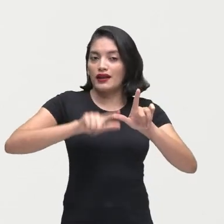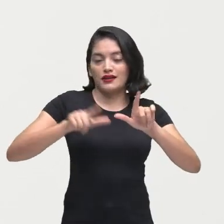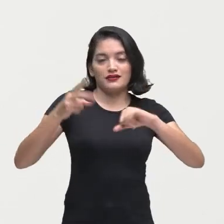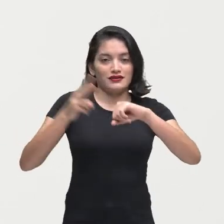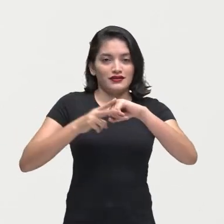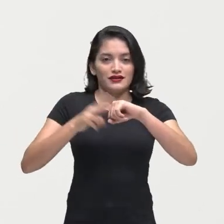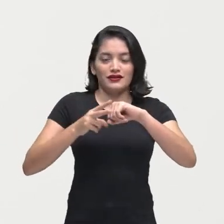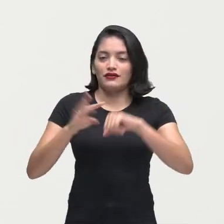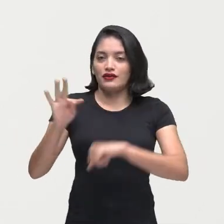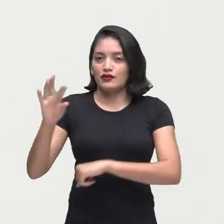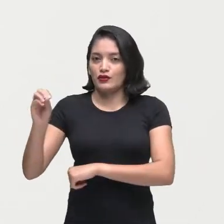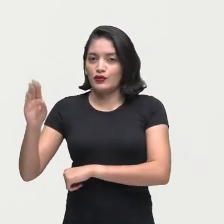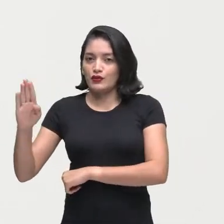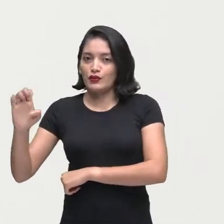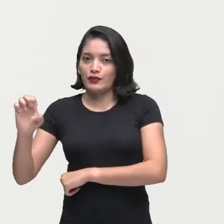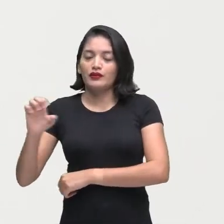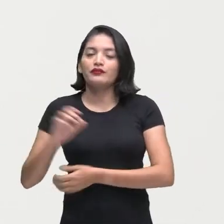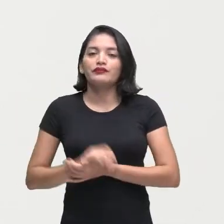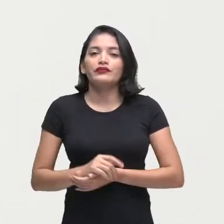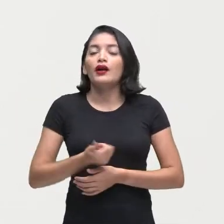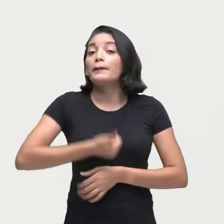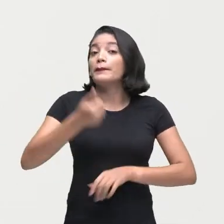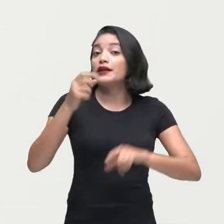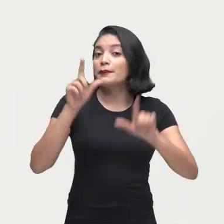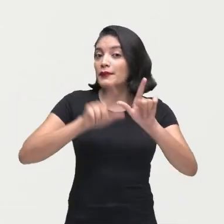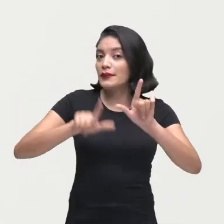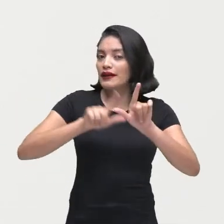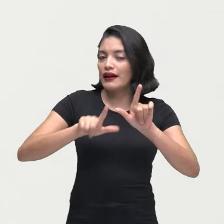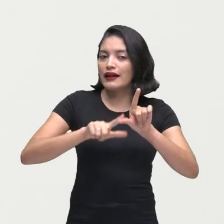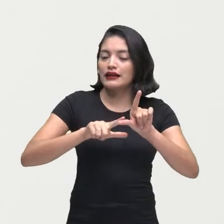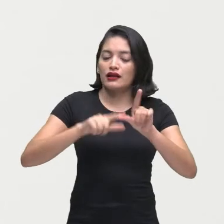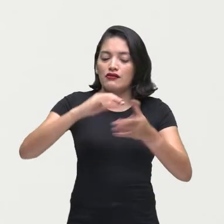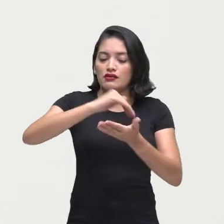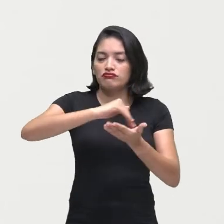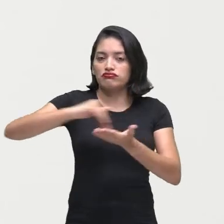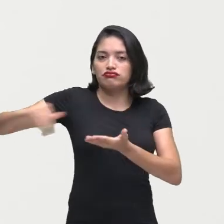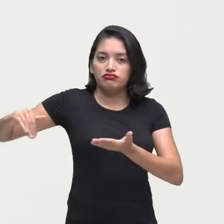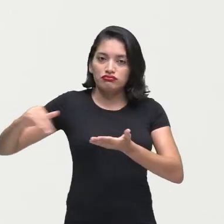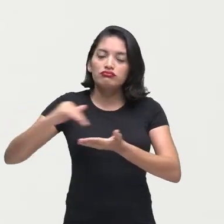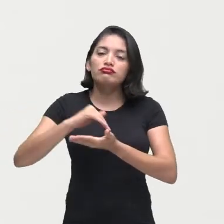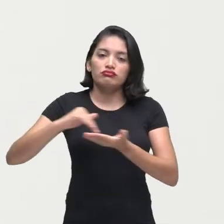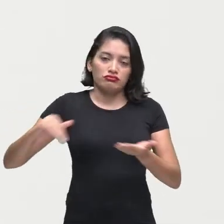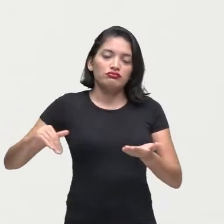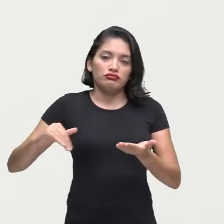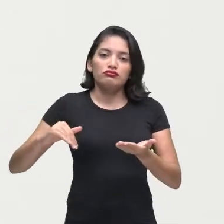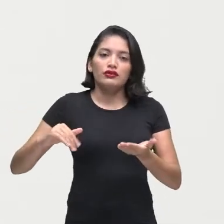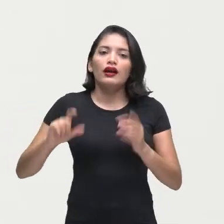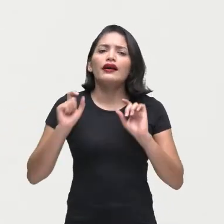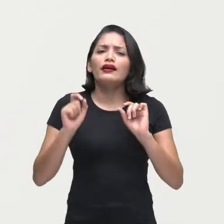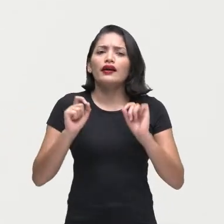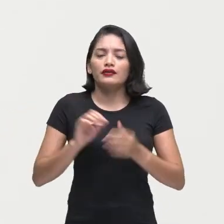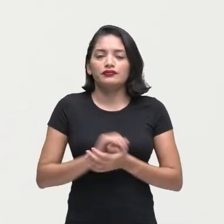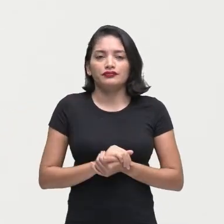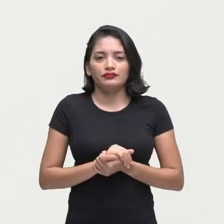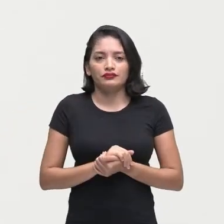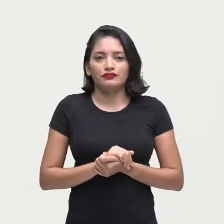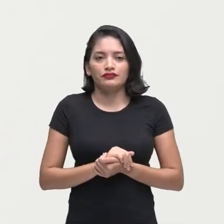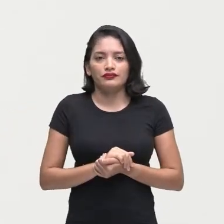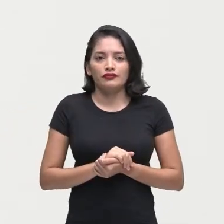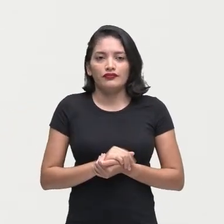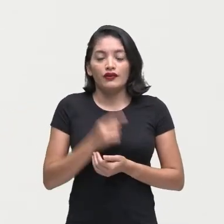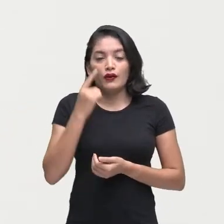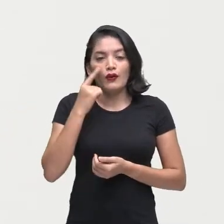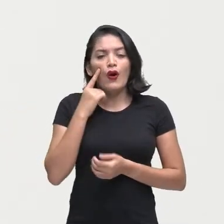to be essa primeira letra é a que você vai retirar você vai retirar a quem essa letrinha